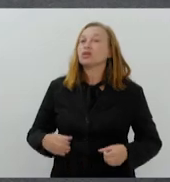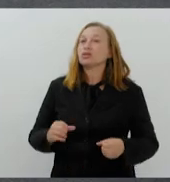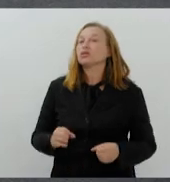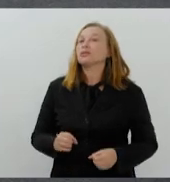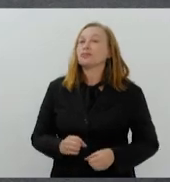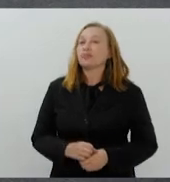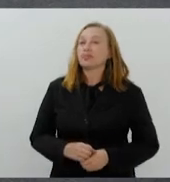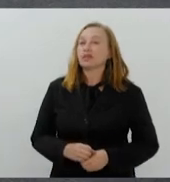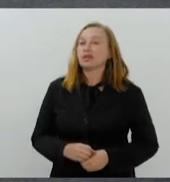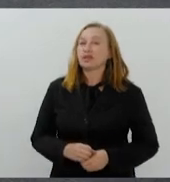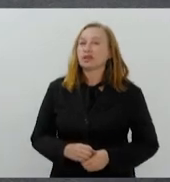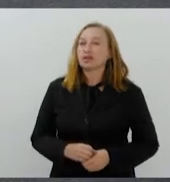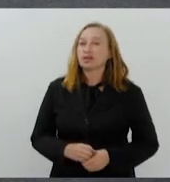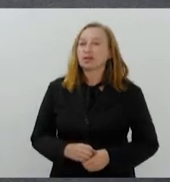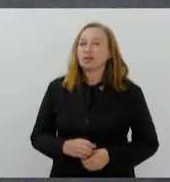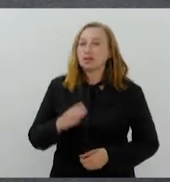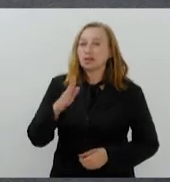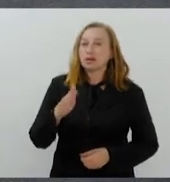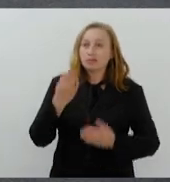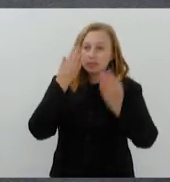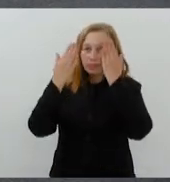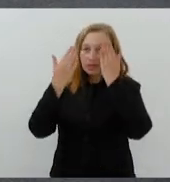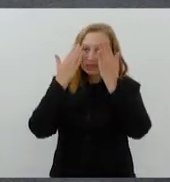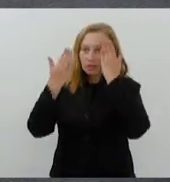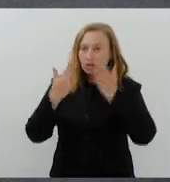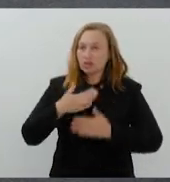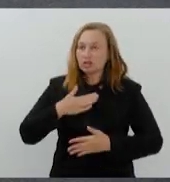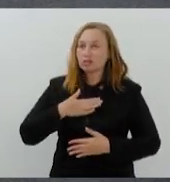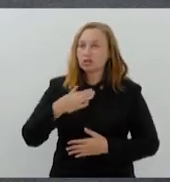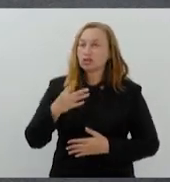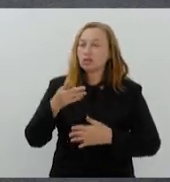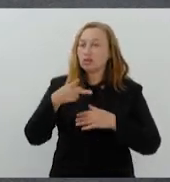da minha integridade psicológica. E eu tenho um